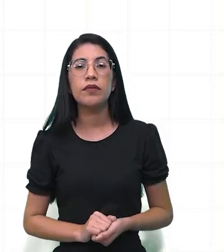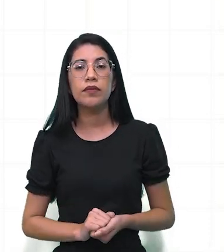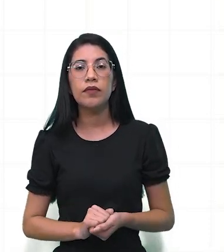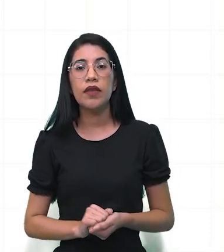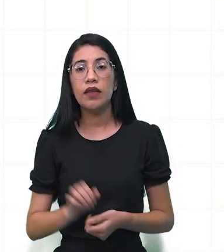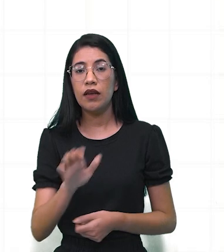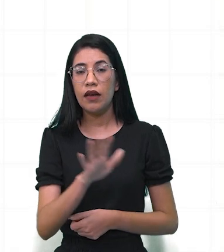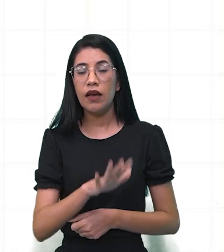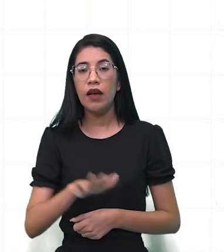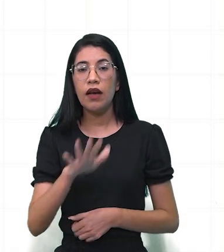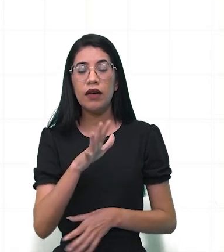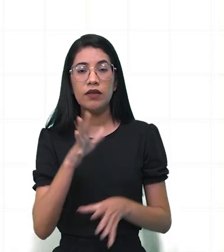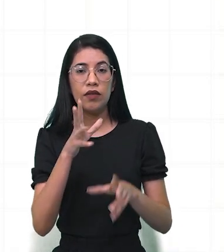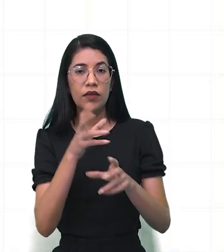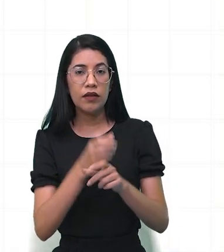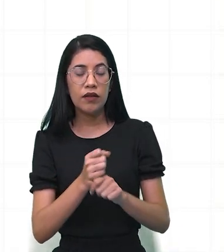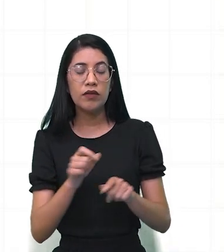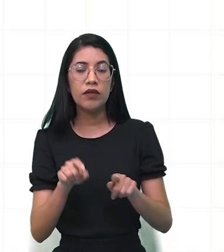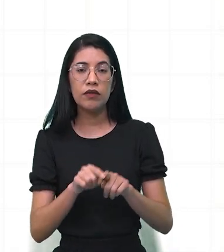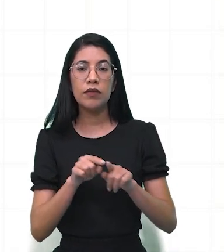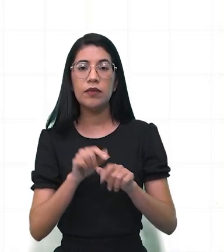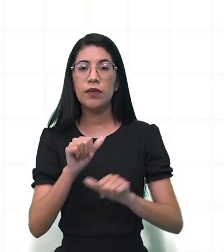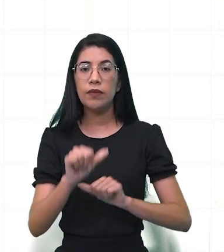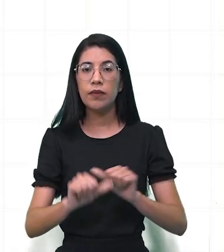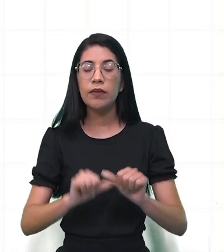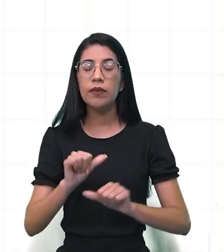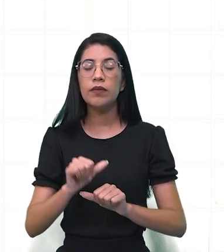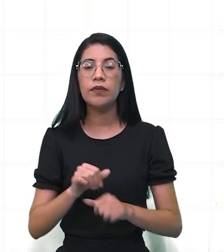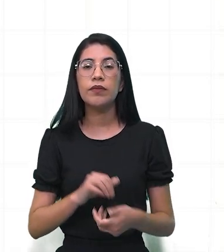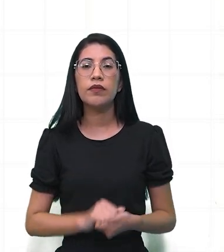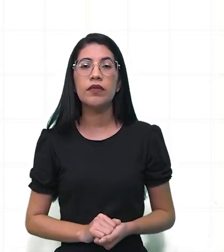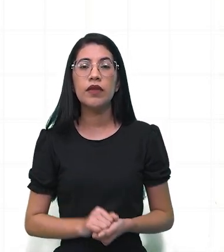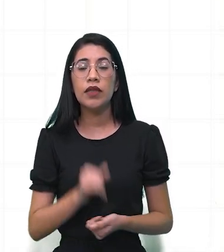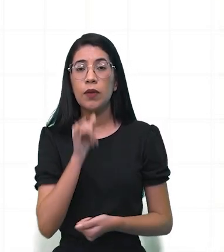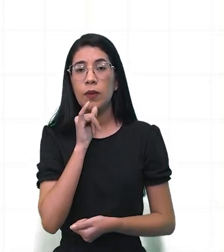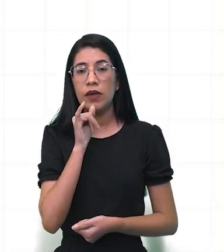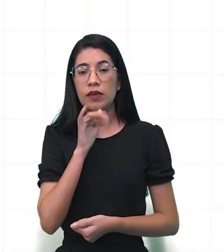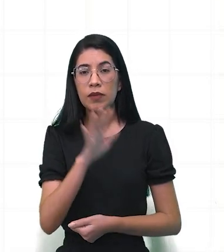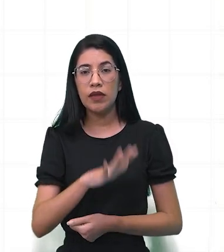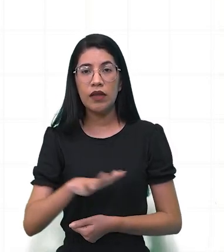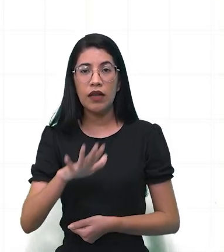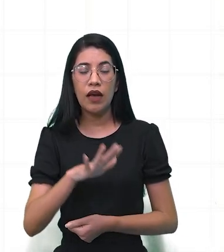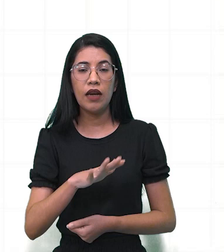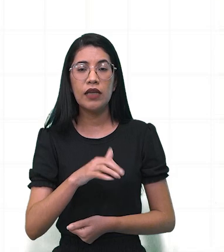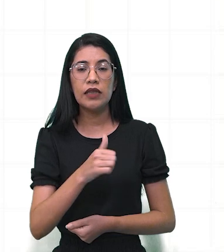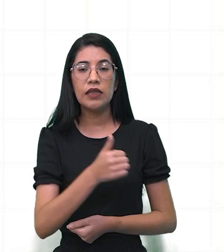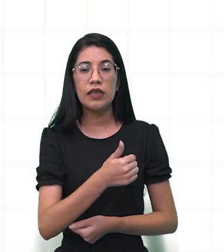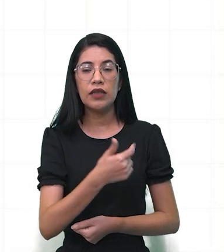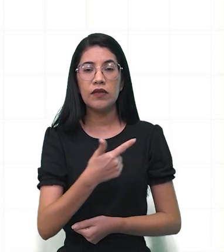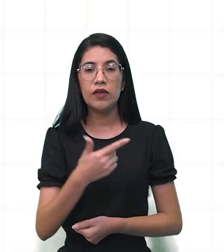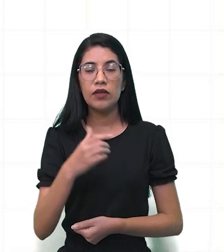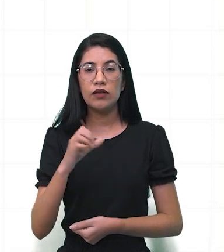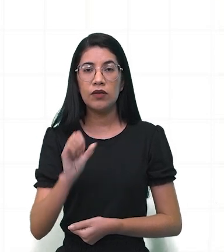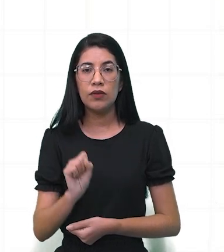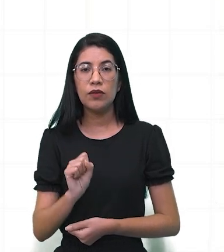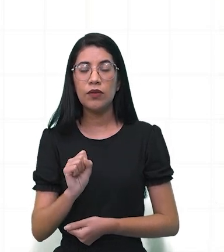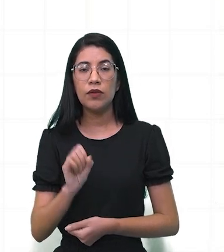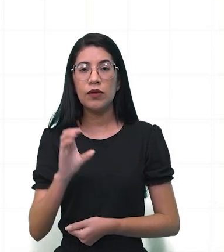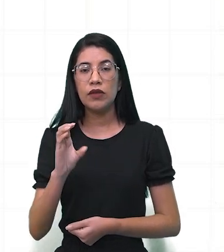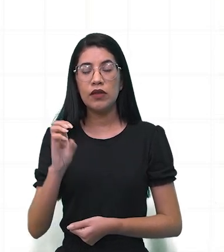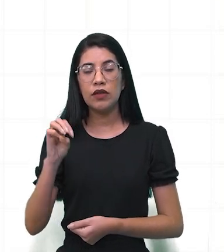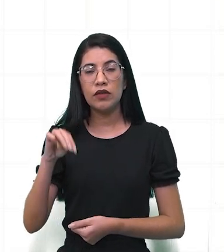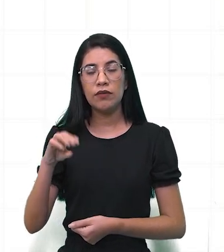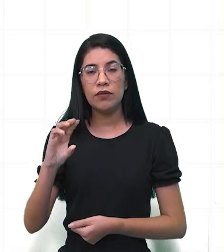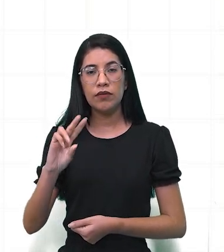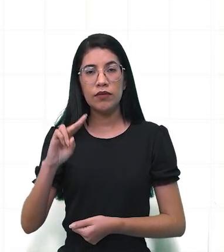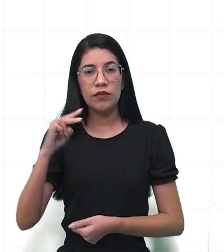sua área. Então, nesse caso aqui, ó, o valor da área será de 128